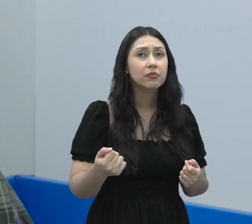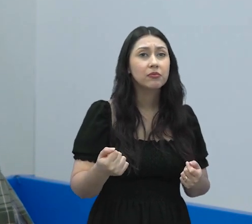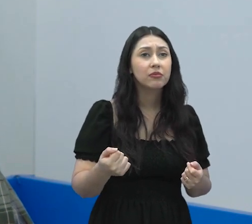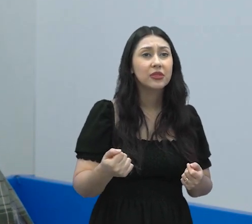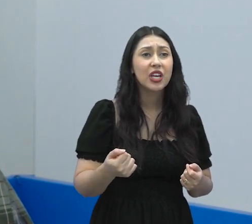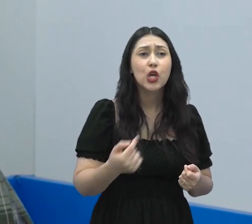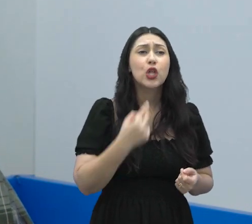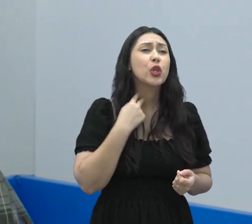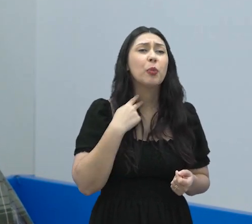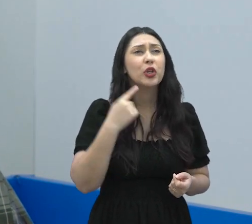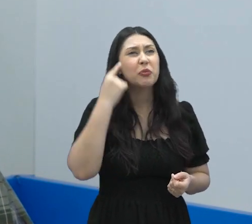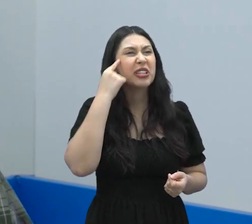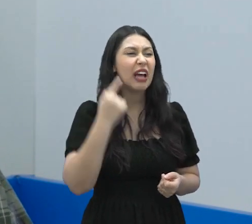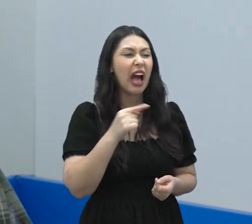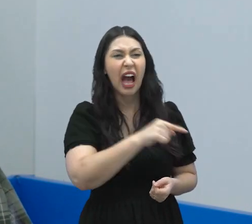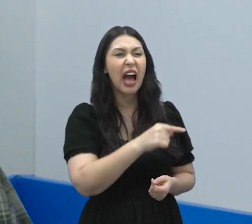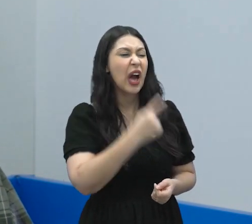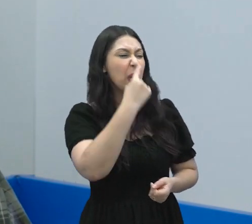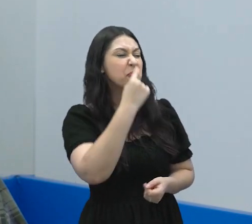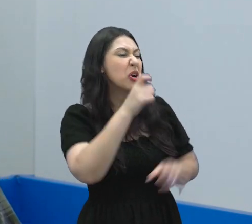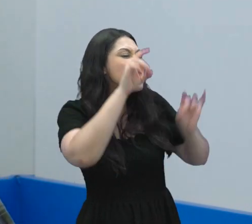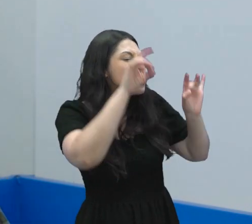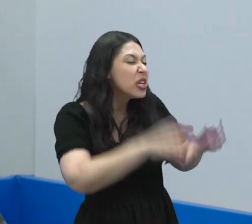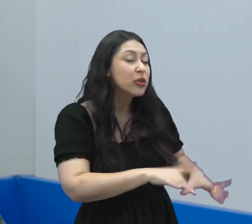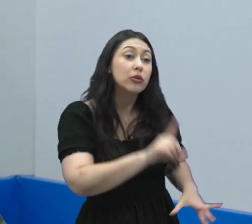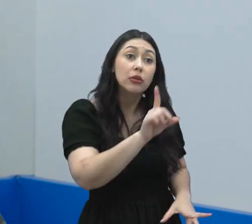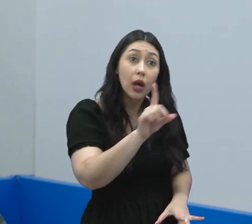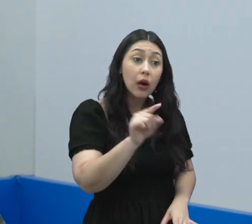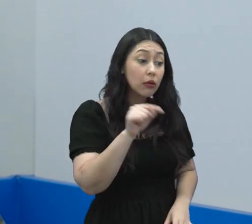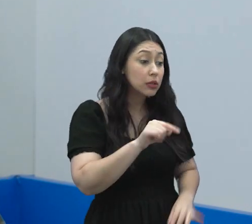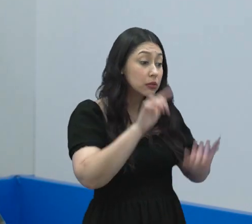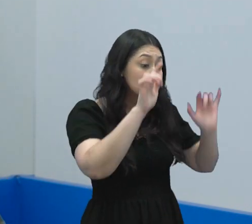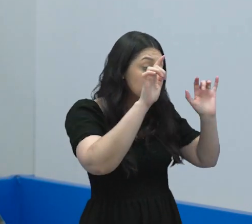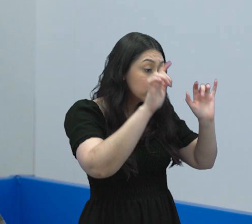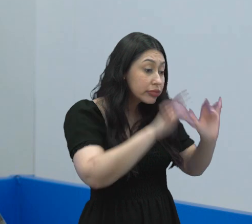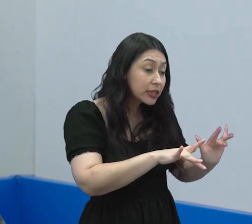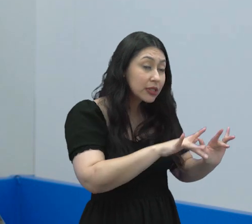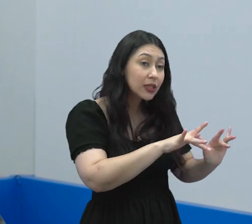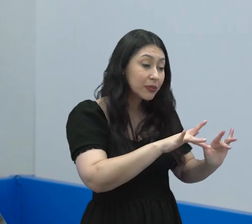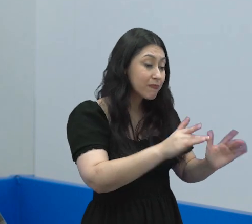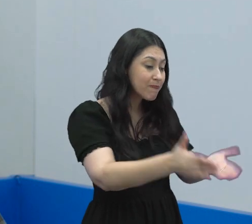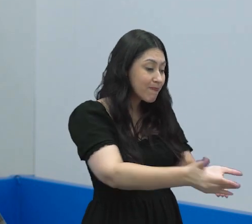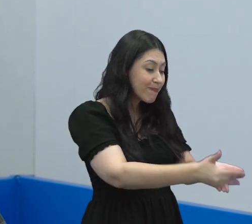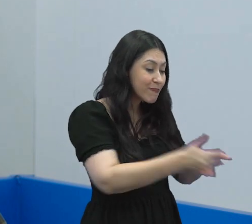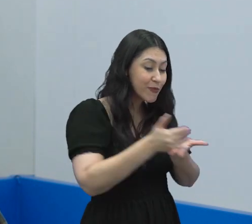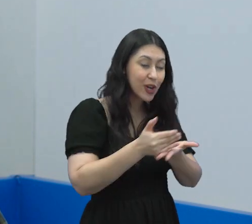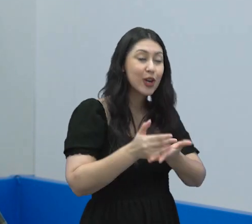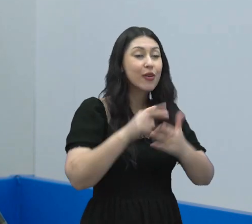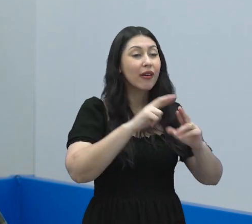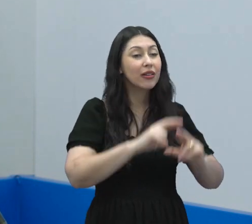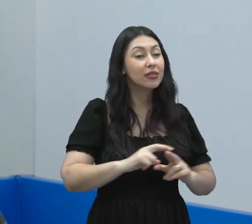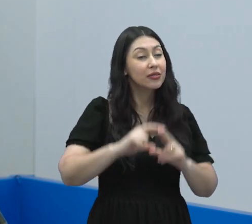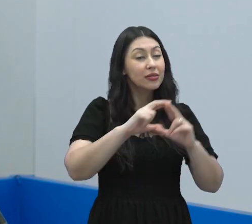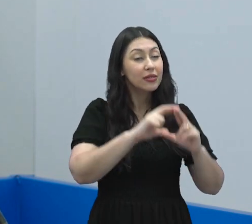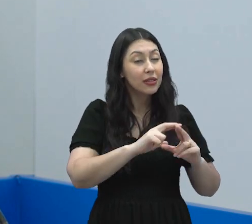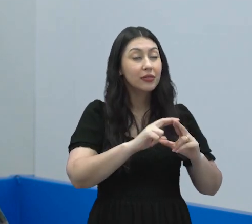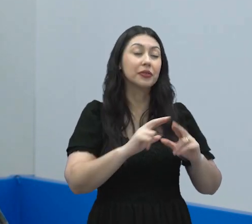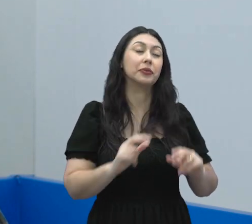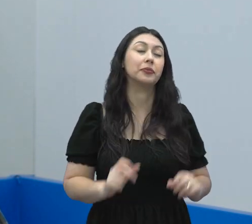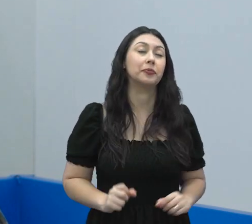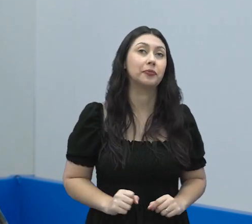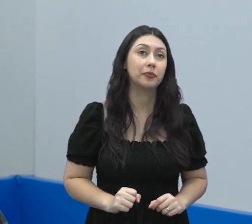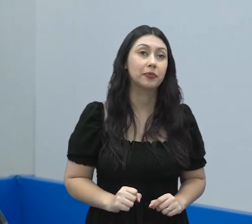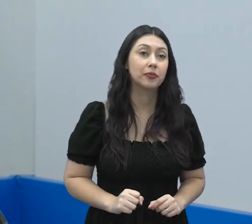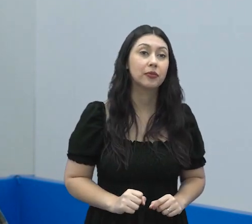o conhecido como lixo. O lixo não deve existir. Essa é a grande verdade.